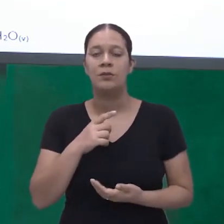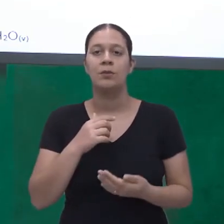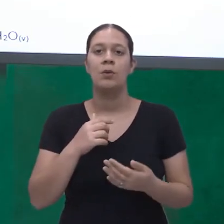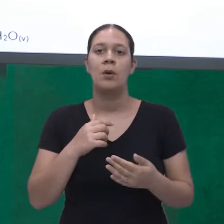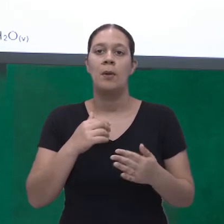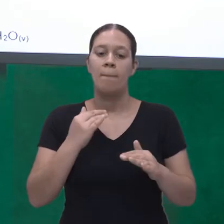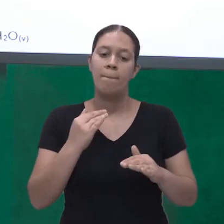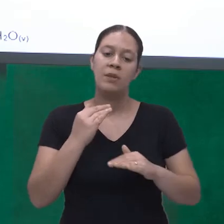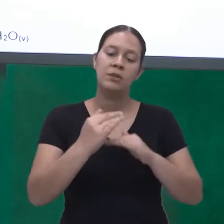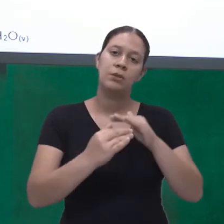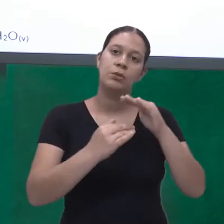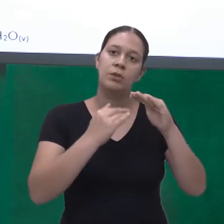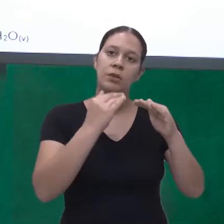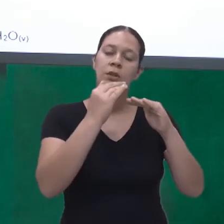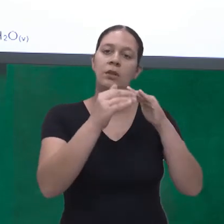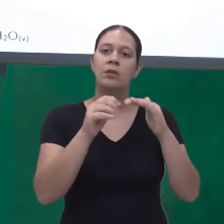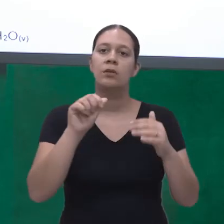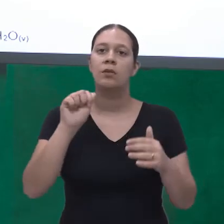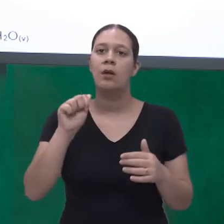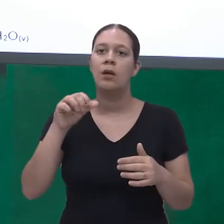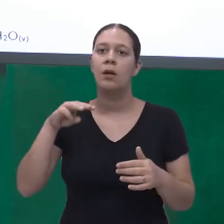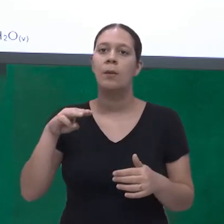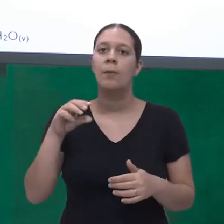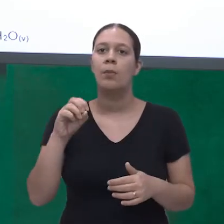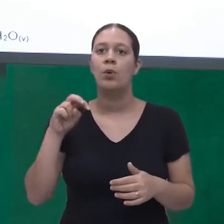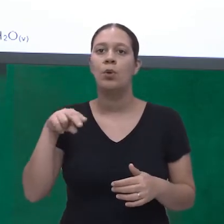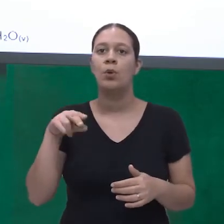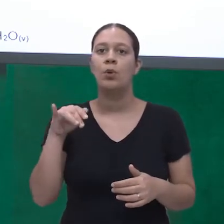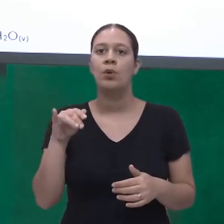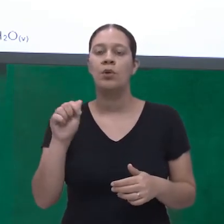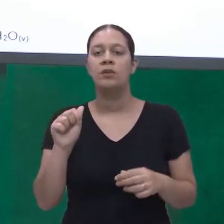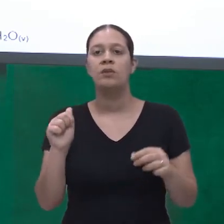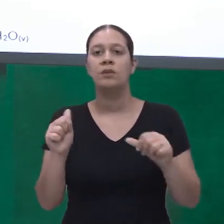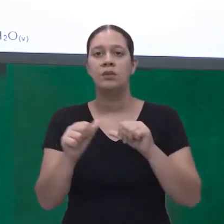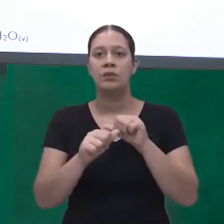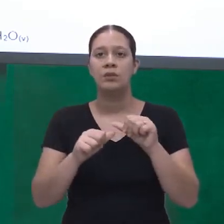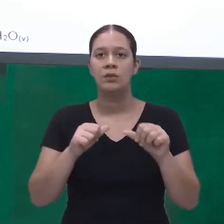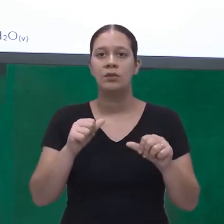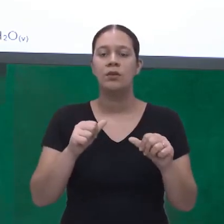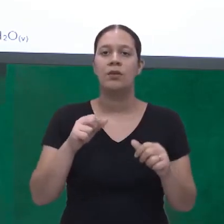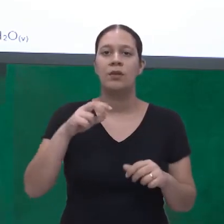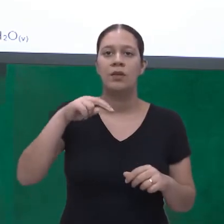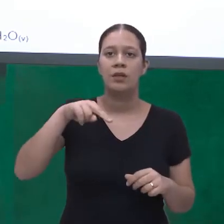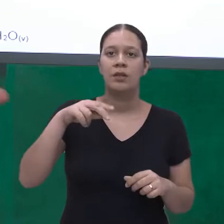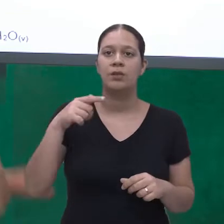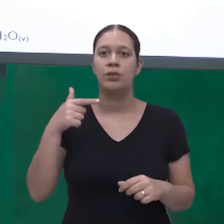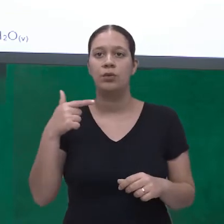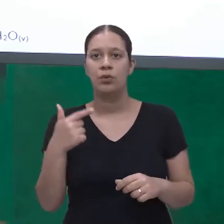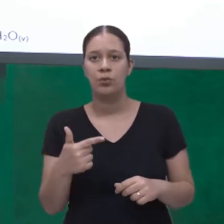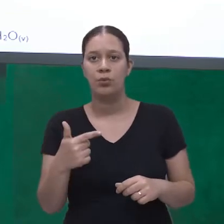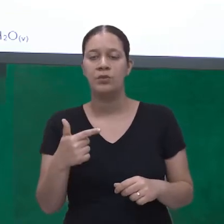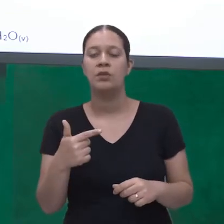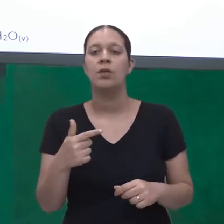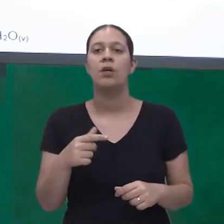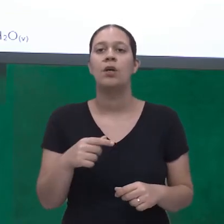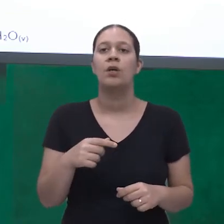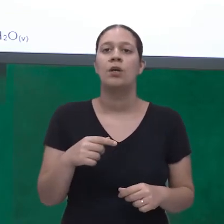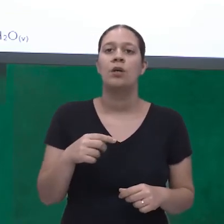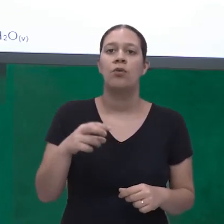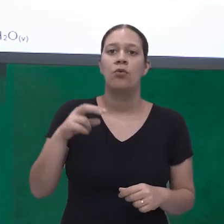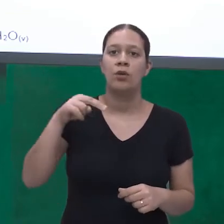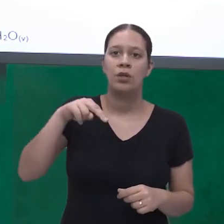com o passar do tempo, em reação química com oxigênio, se transforma no NO2-, que é nitrito,